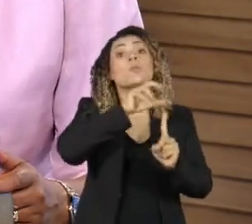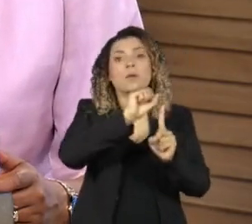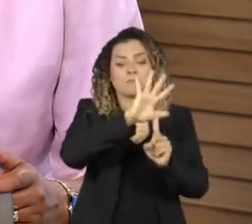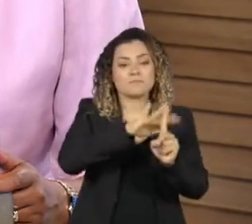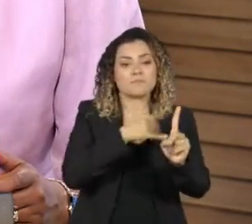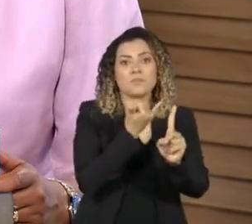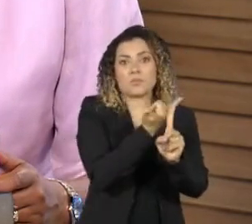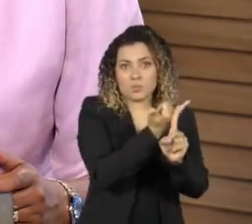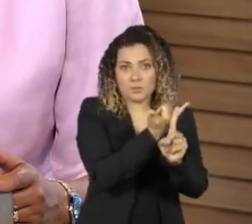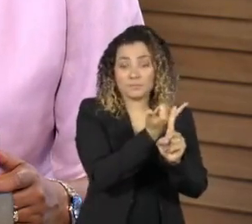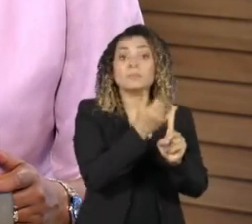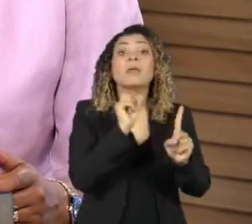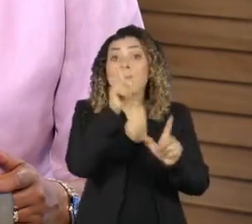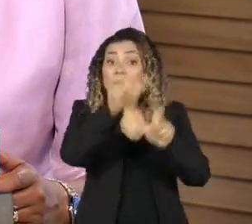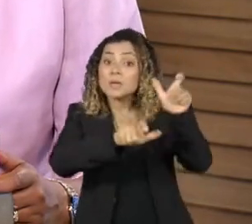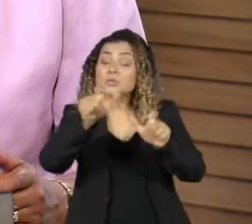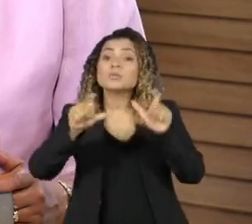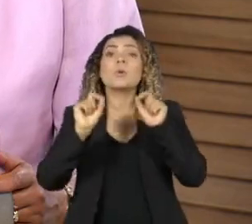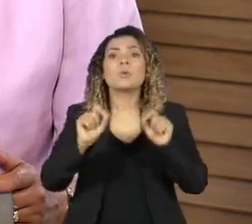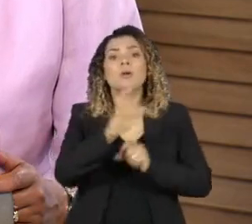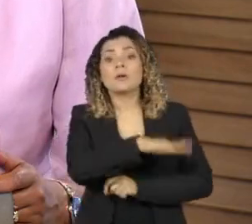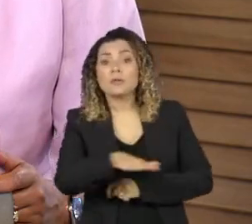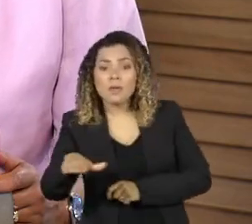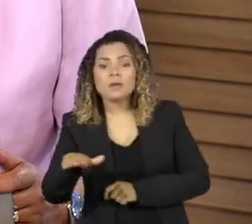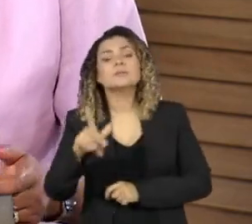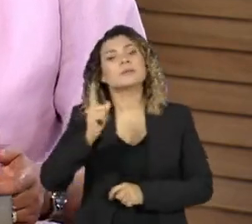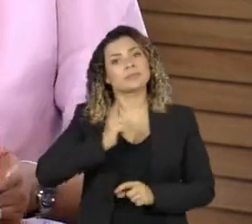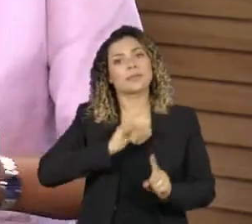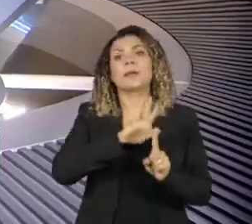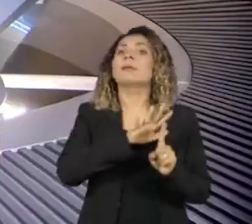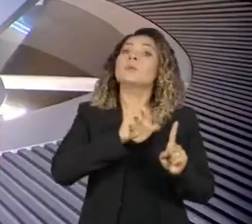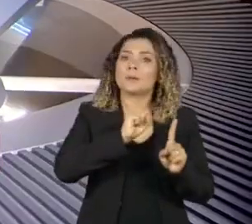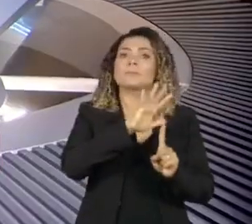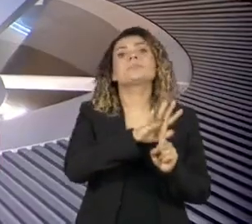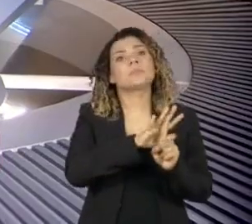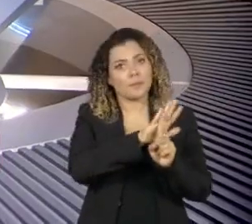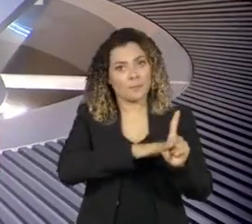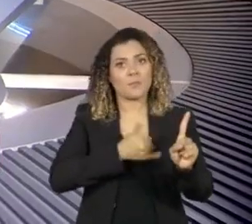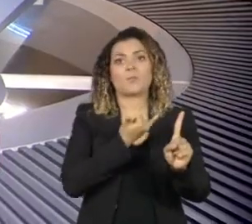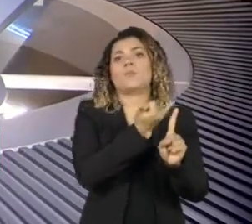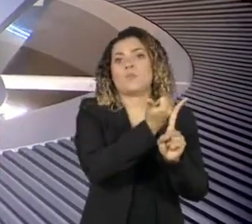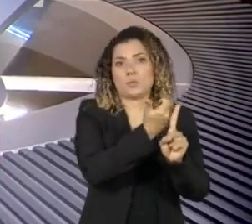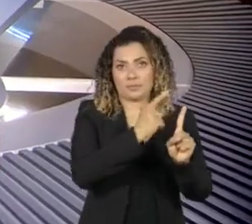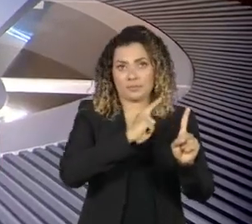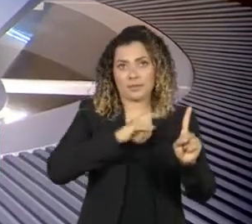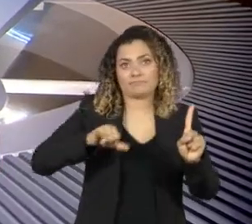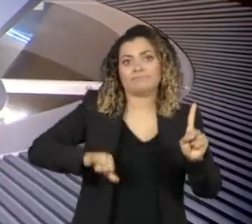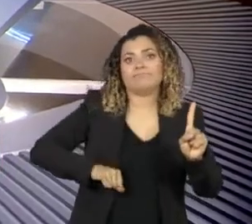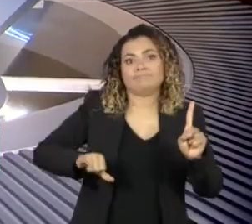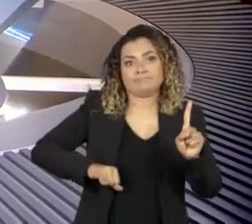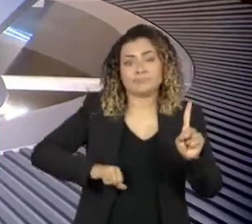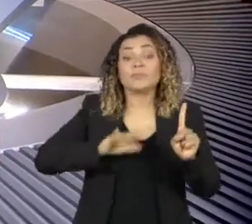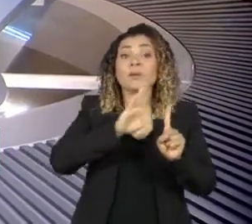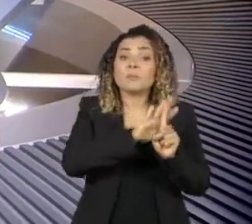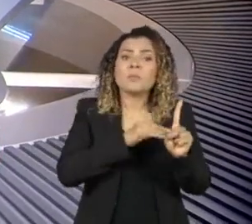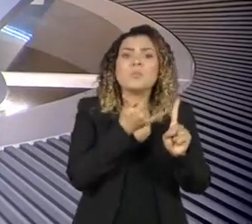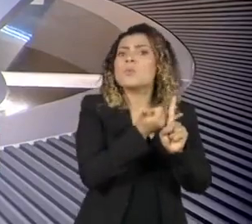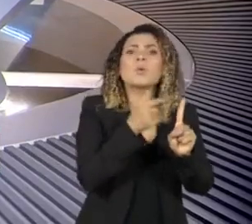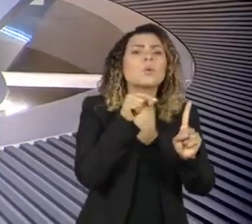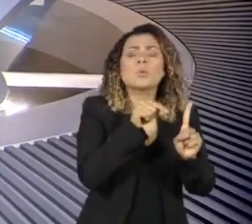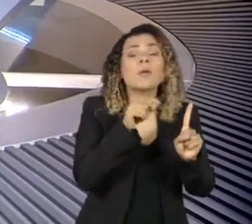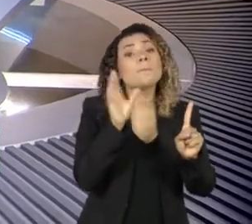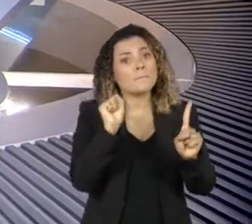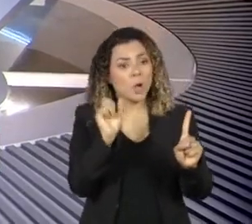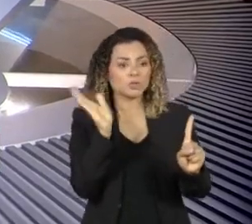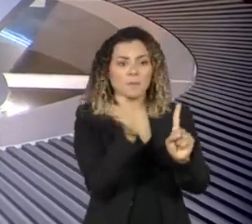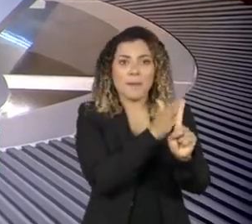e 15 anos é vítima de bullying na escola regularmente. Ele se caracteriza por atos de violência